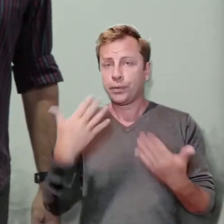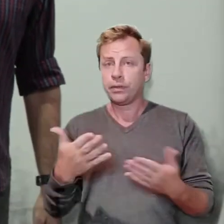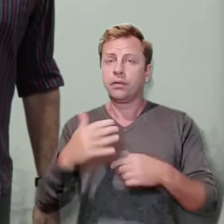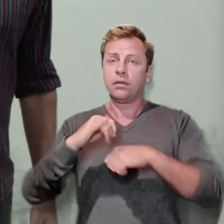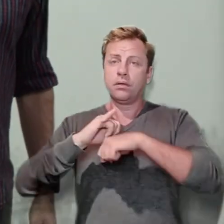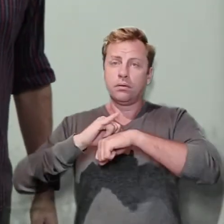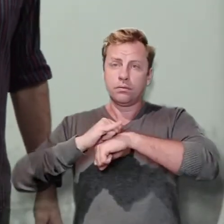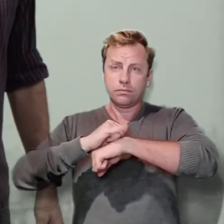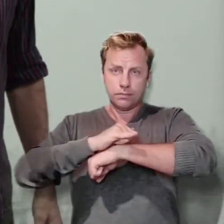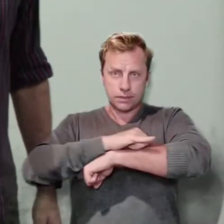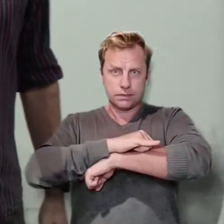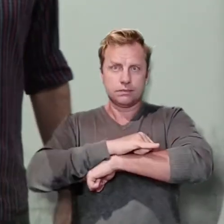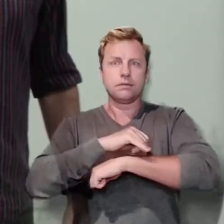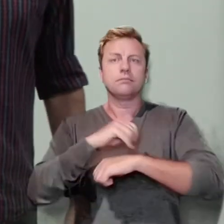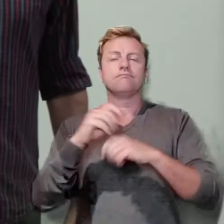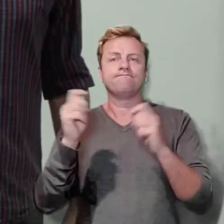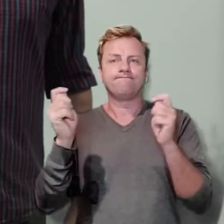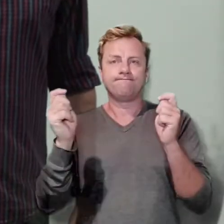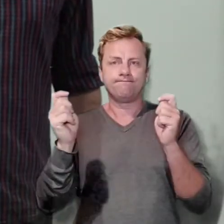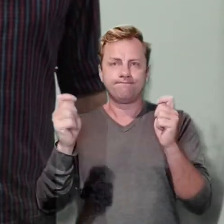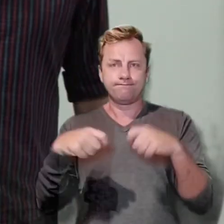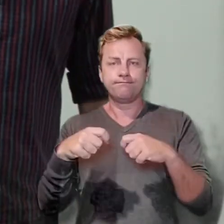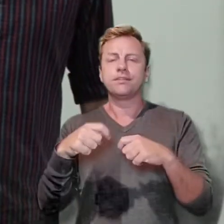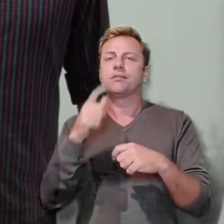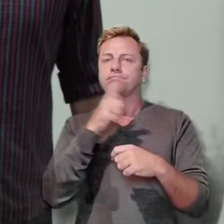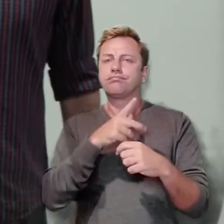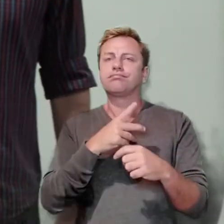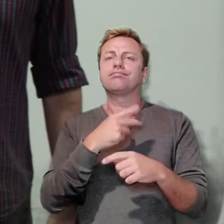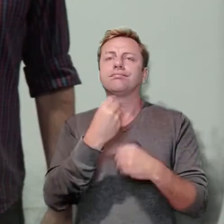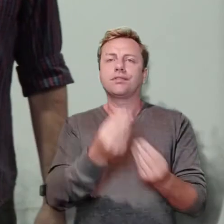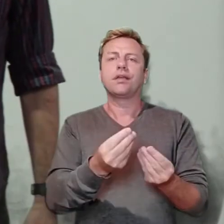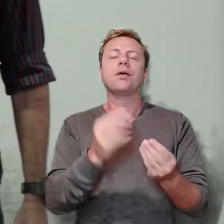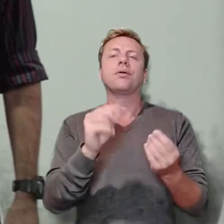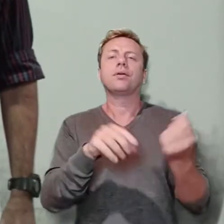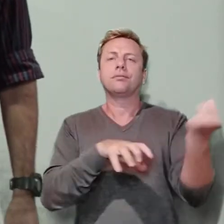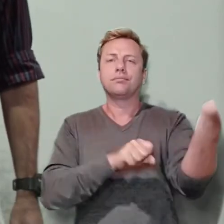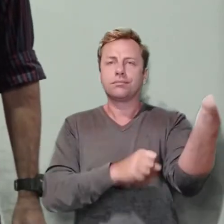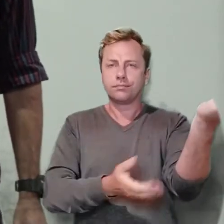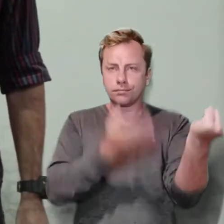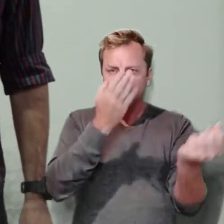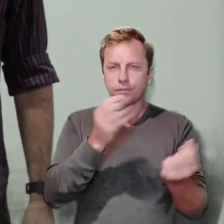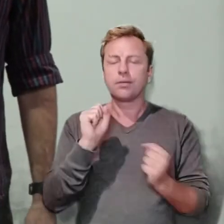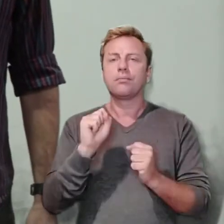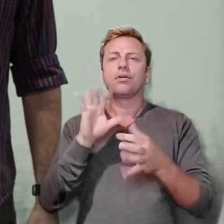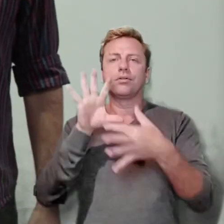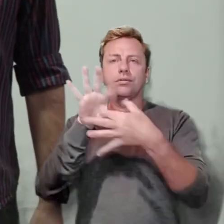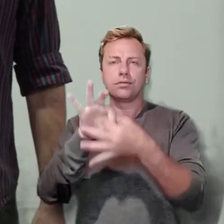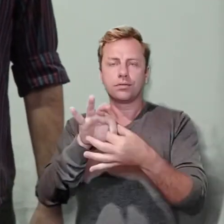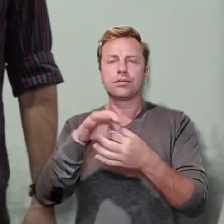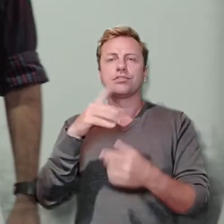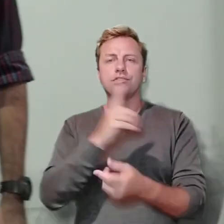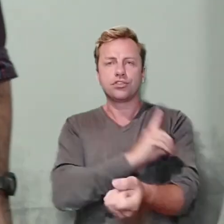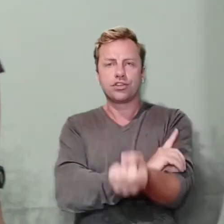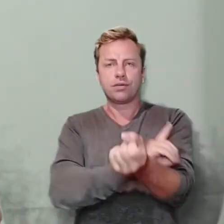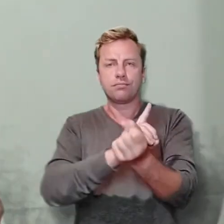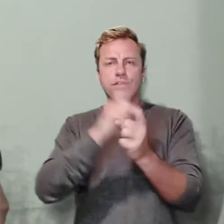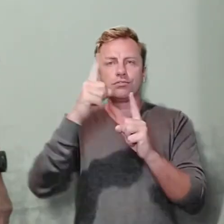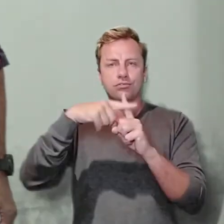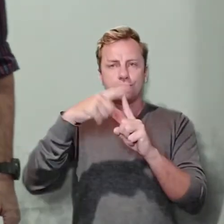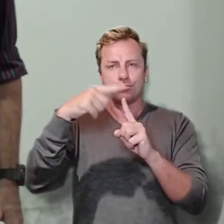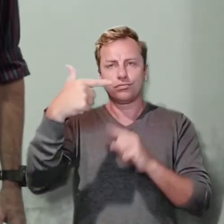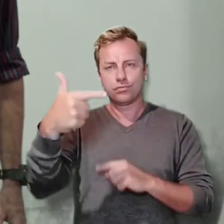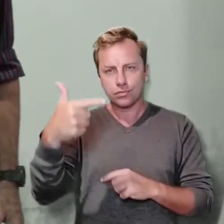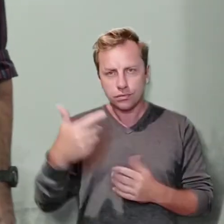Então, a obesidade, ela pode gerar hipertensão, ela pode estar relacionada com diabetes do tipo